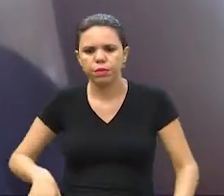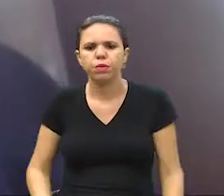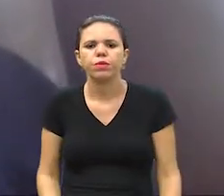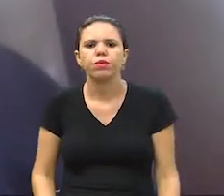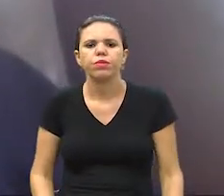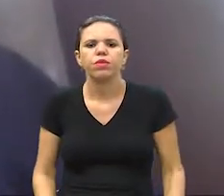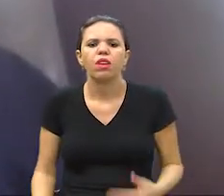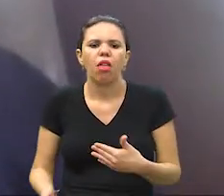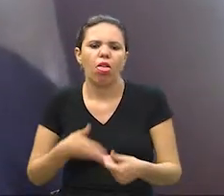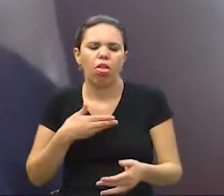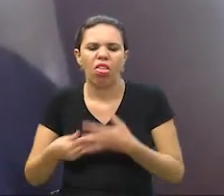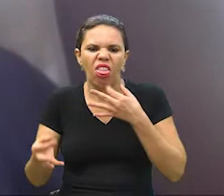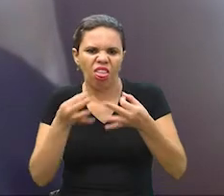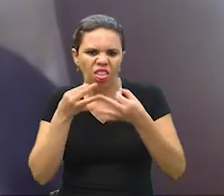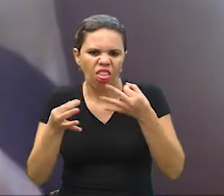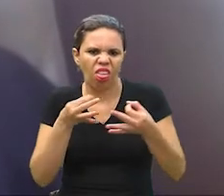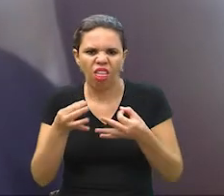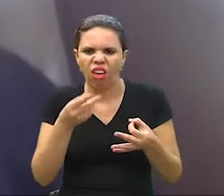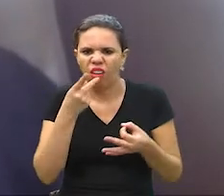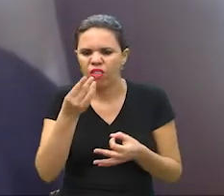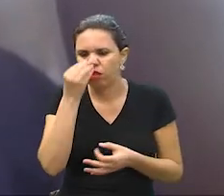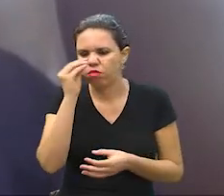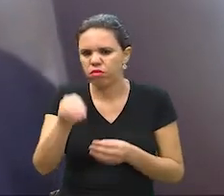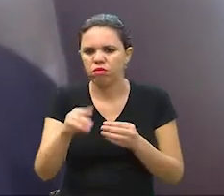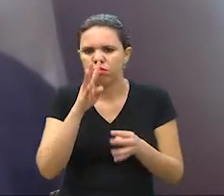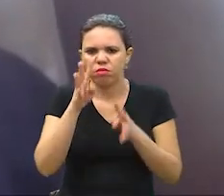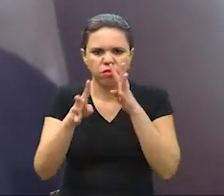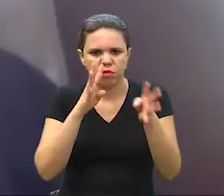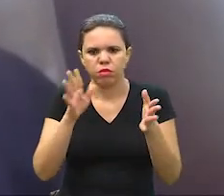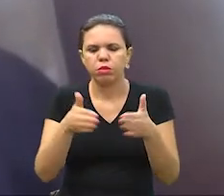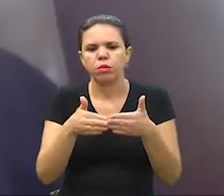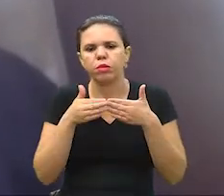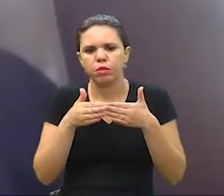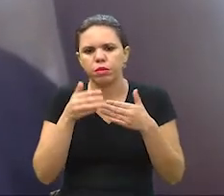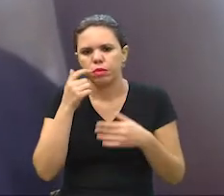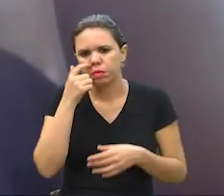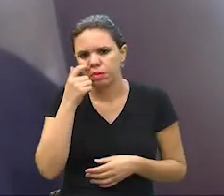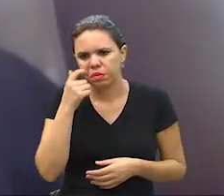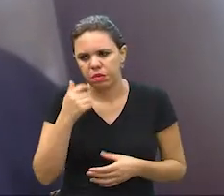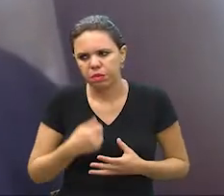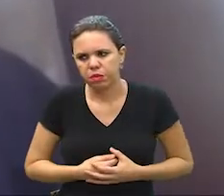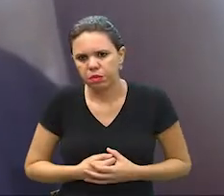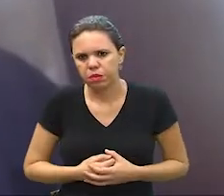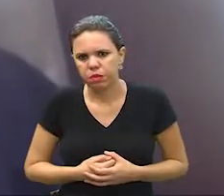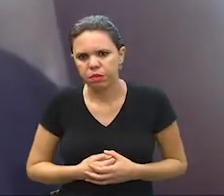e qualquer crítica que você faça, você é classificado. Então, por favor,